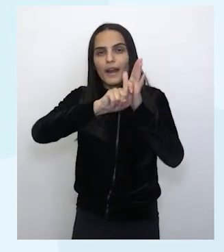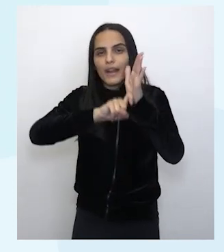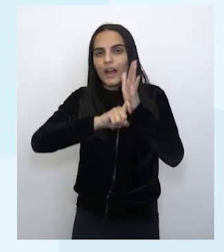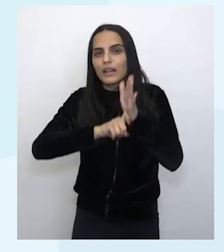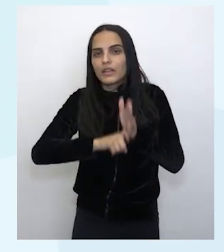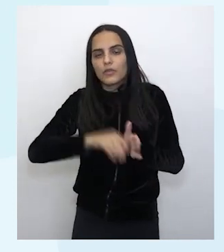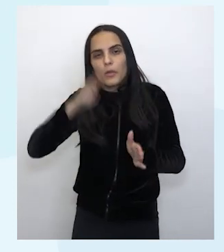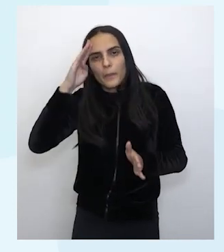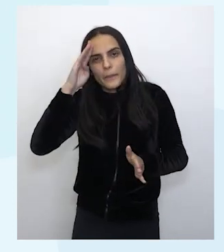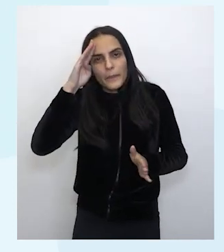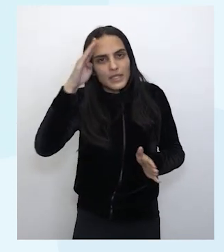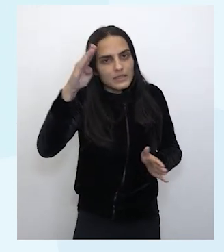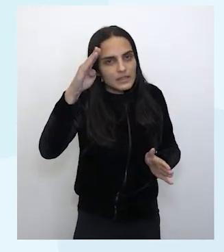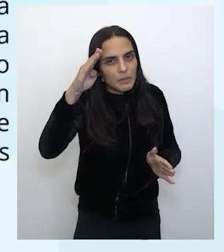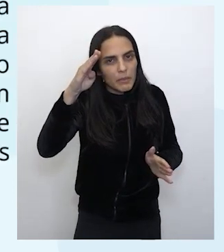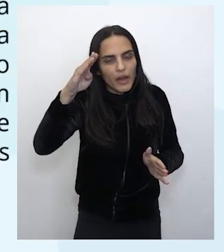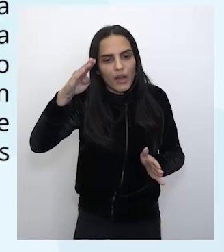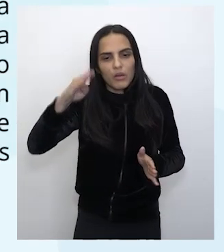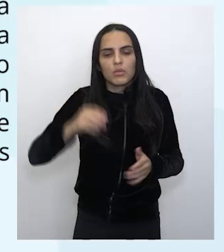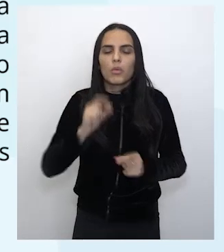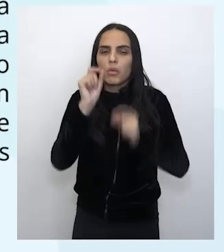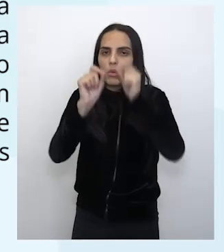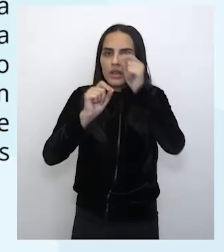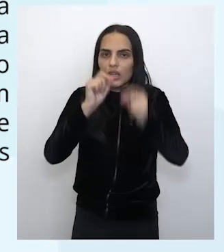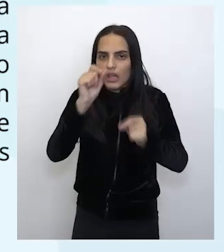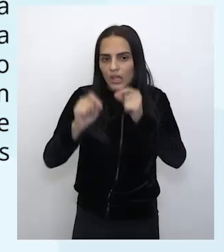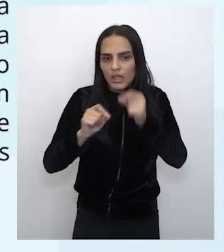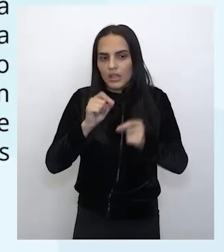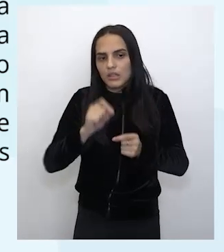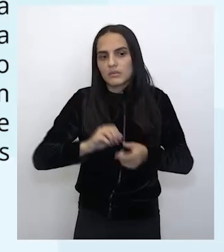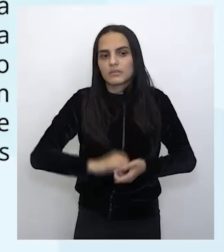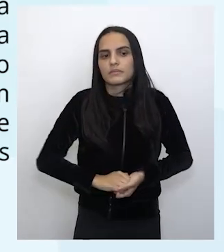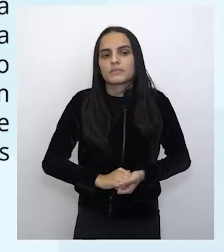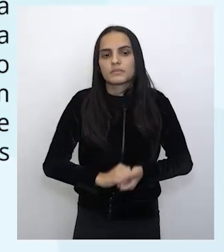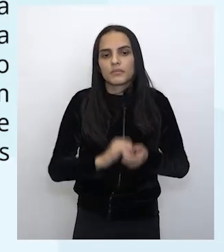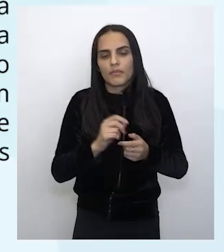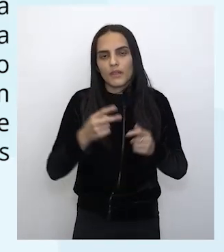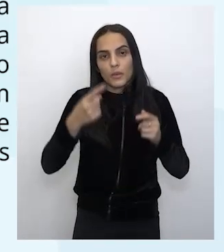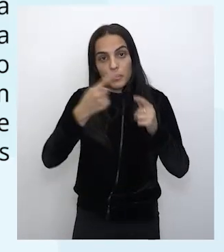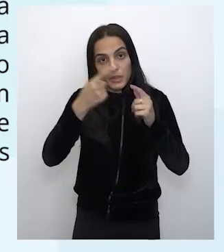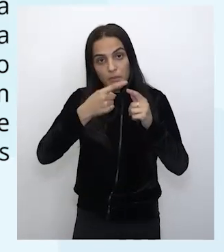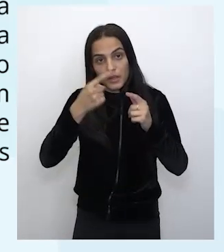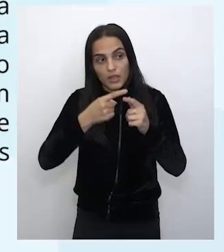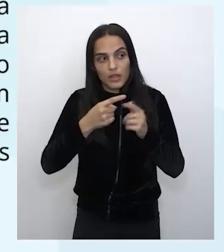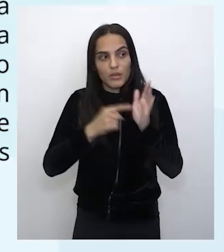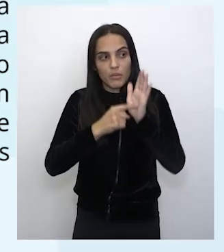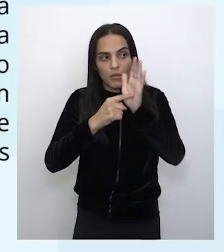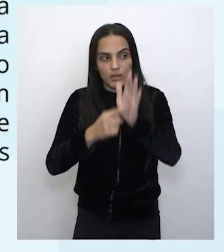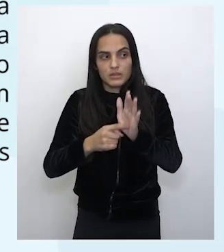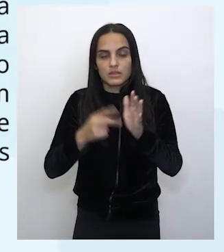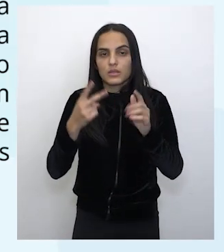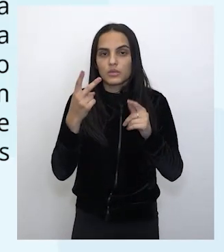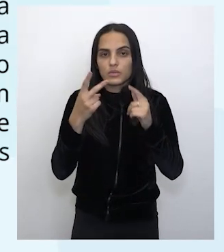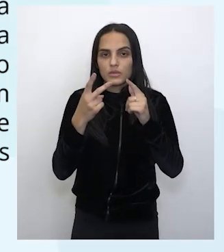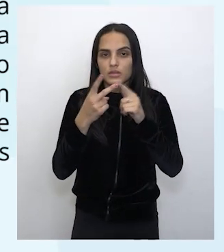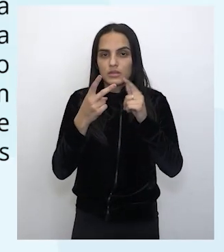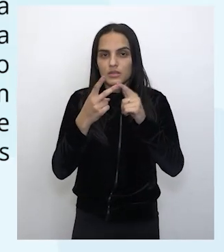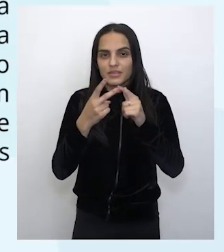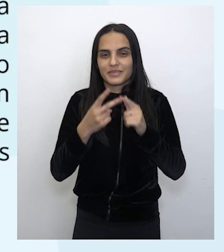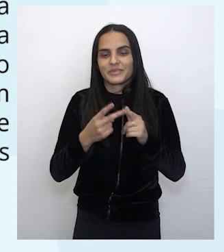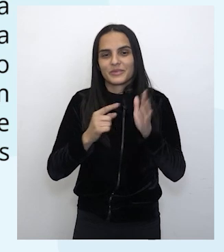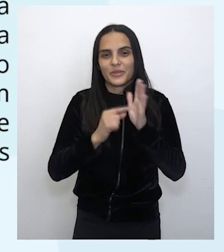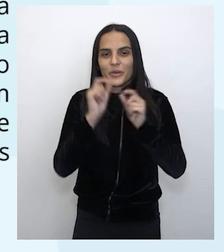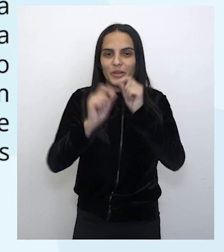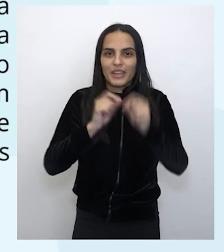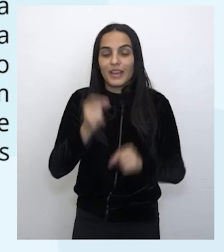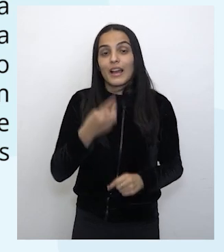segundo parágrafo? O primeiro apresenta e o segundo mostra o quê? Deixa mais 30 minutinhos, 30 minutinhos não, 30